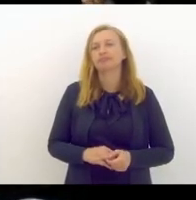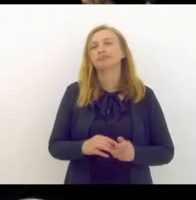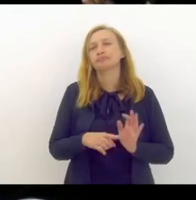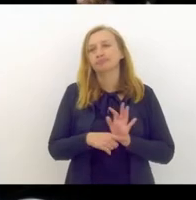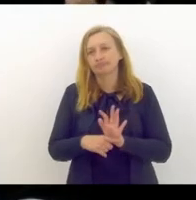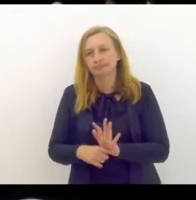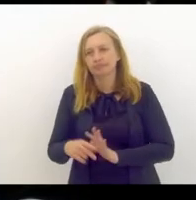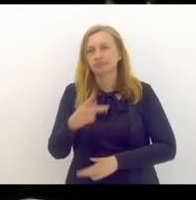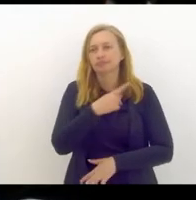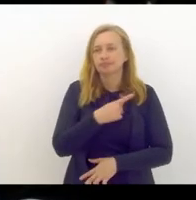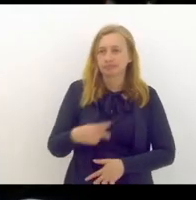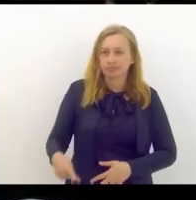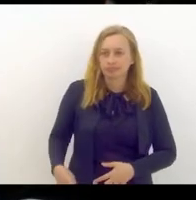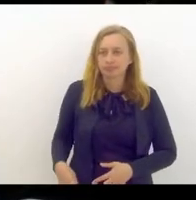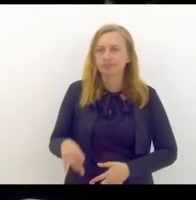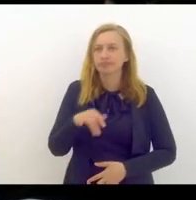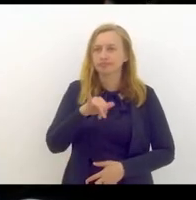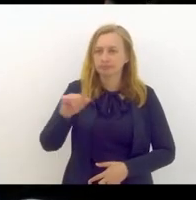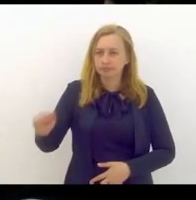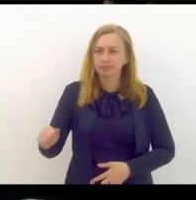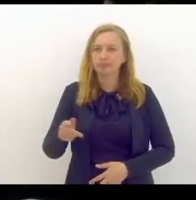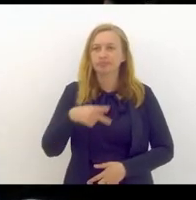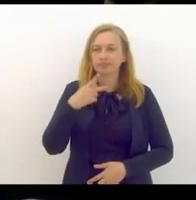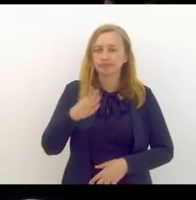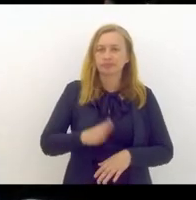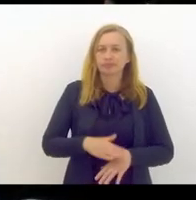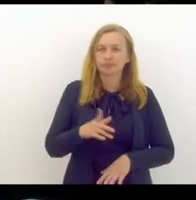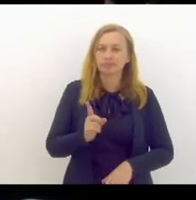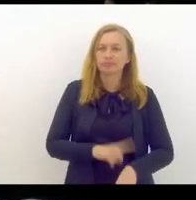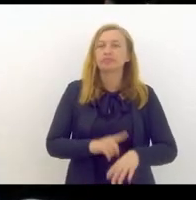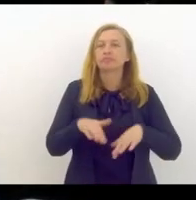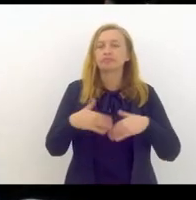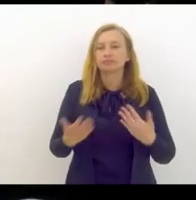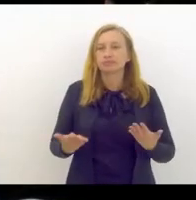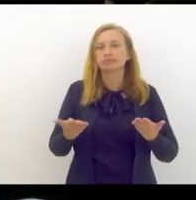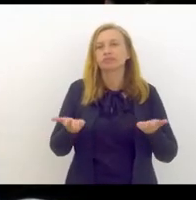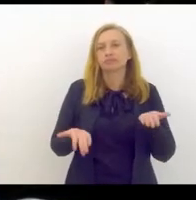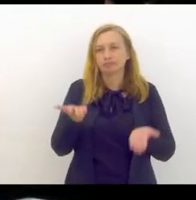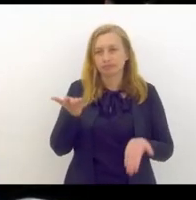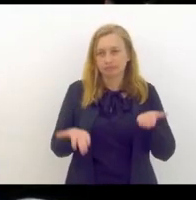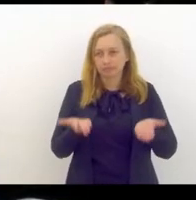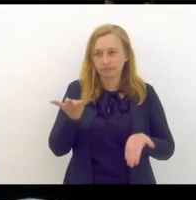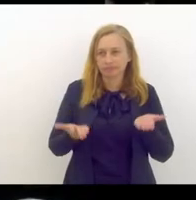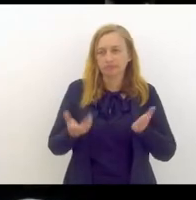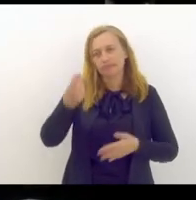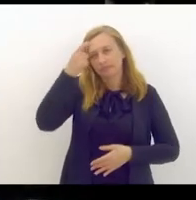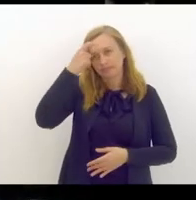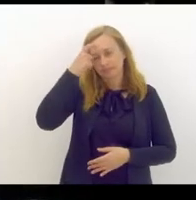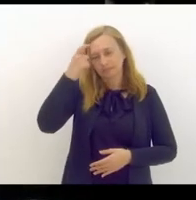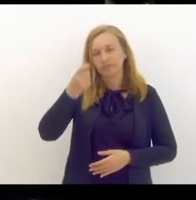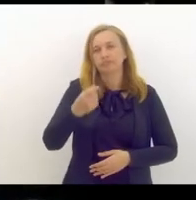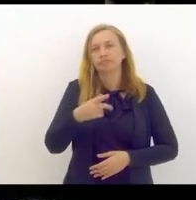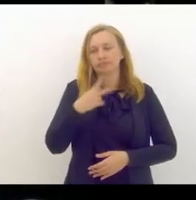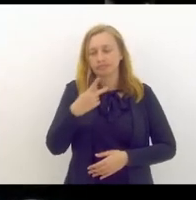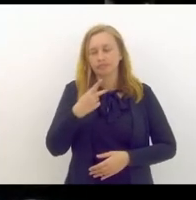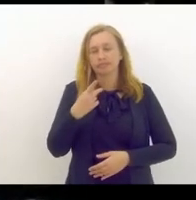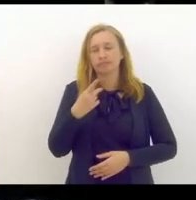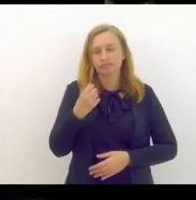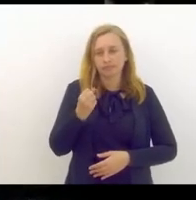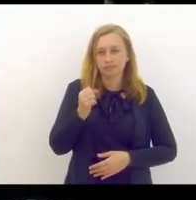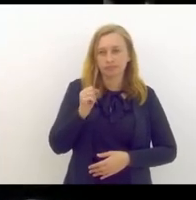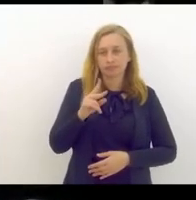presidência. O Iné falou. Bem mais tempo, enfim. Vamos equilibrar, vamos chegar a um bom termo, todo mundo aqui, a gente vai